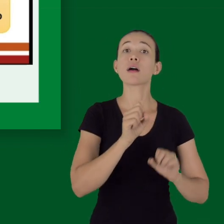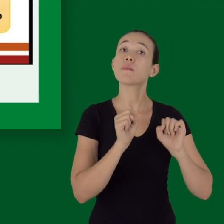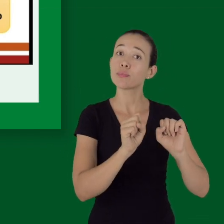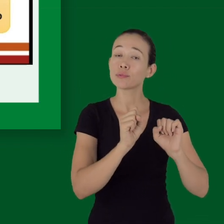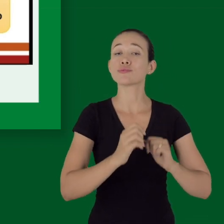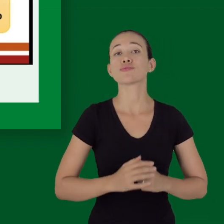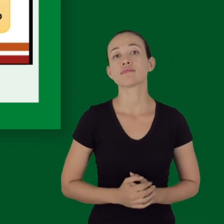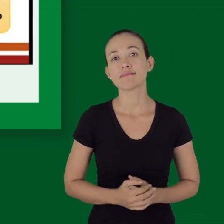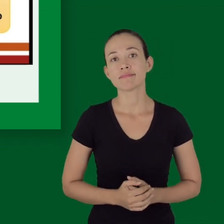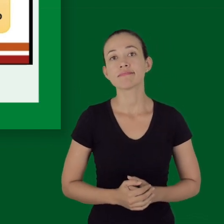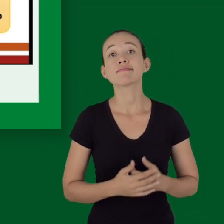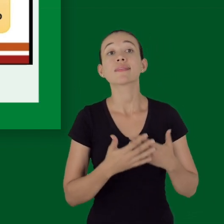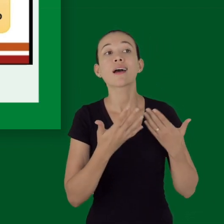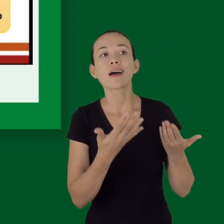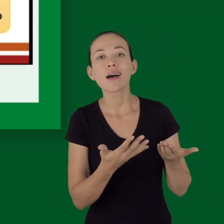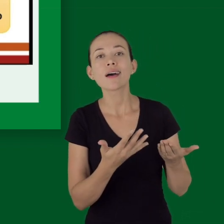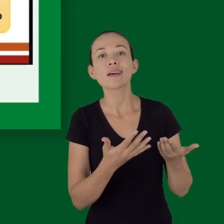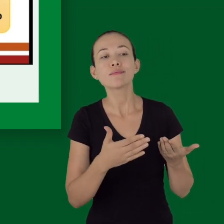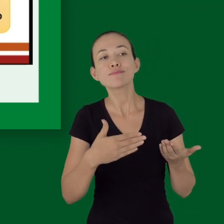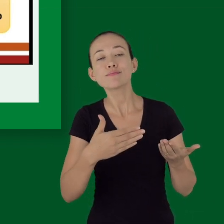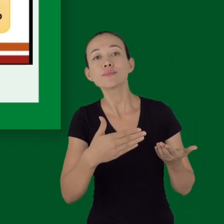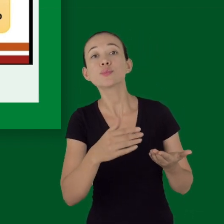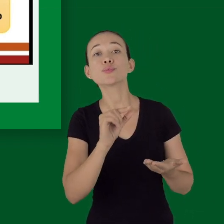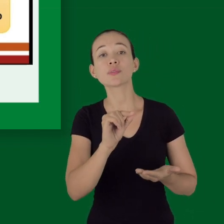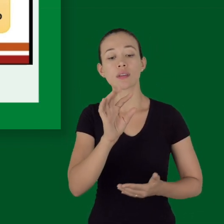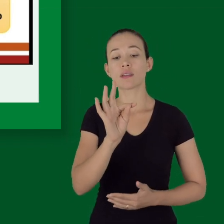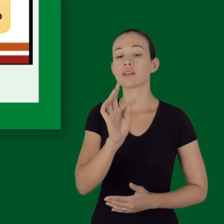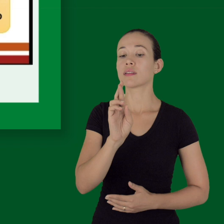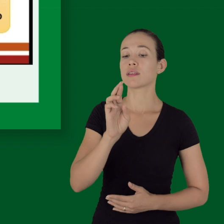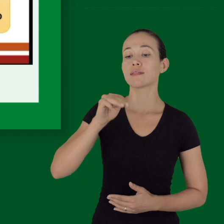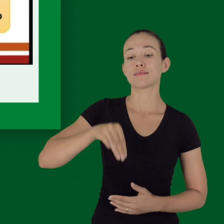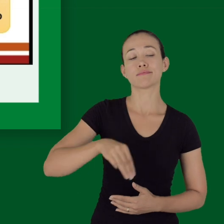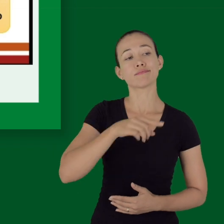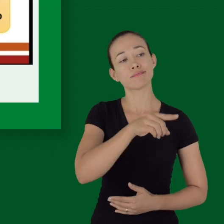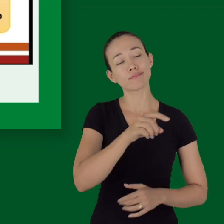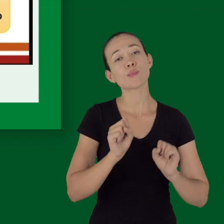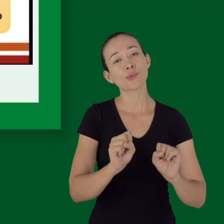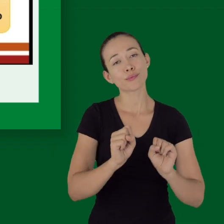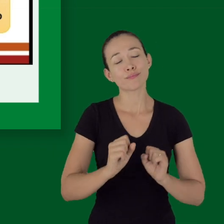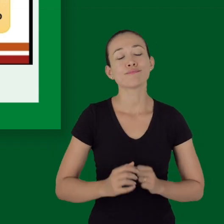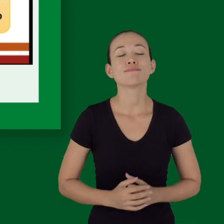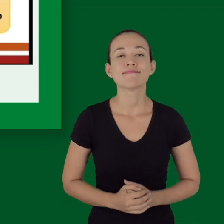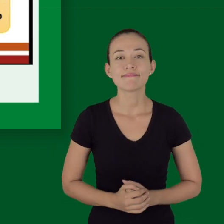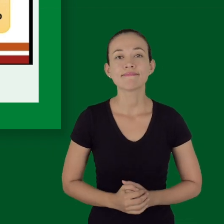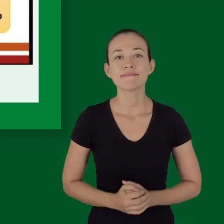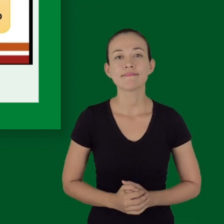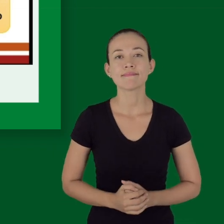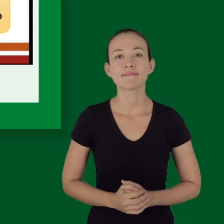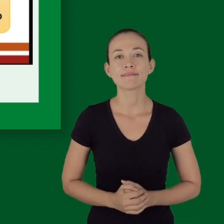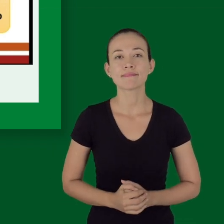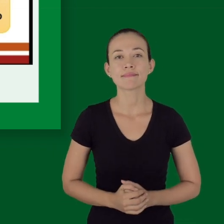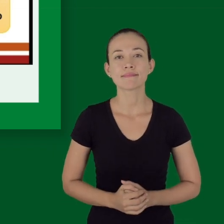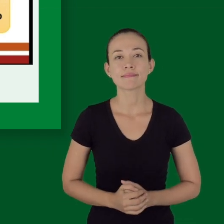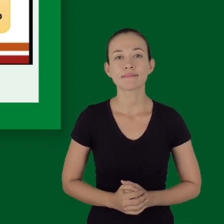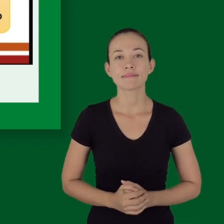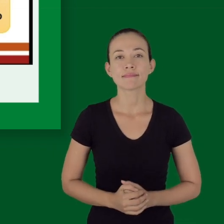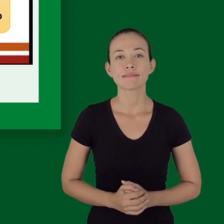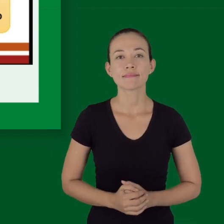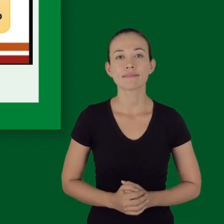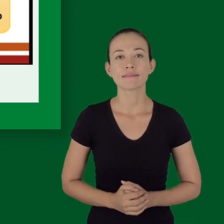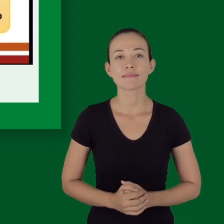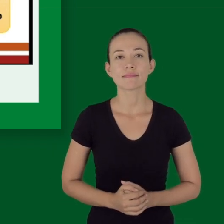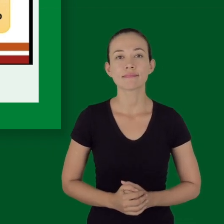relação ao TCE, que isso pode ter um comprometimento indireto em relação ao trauma